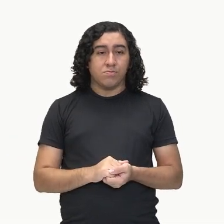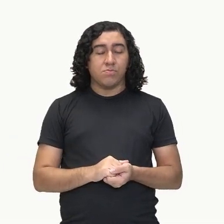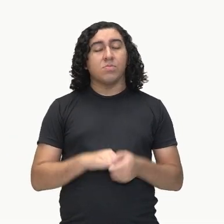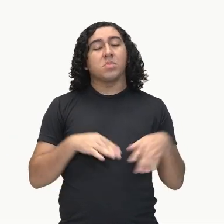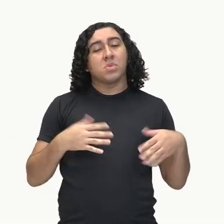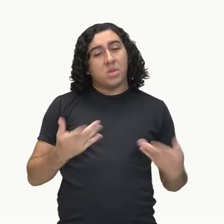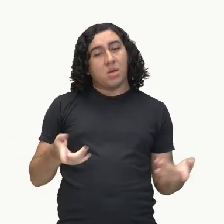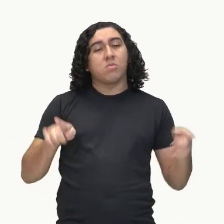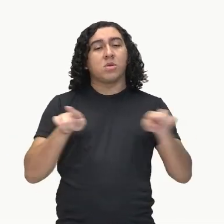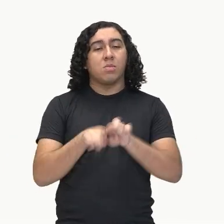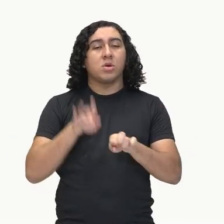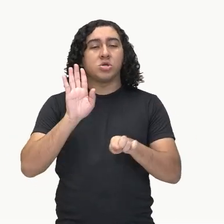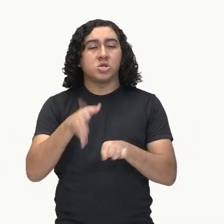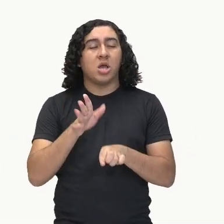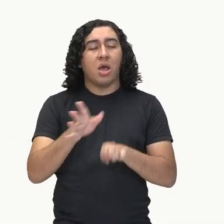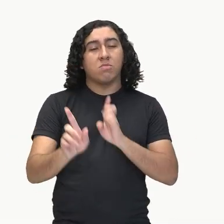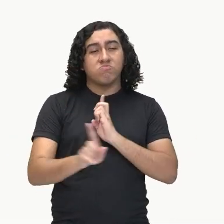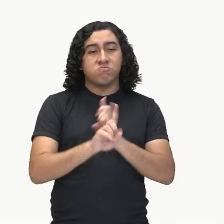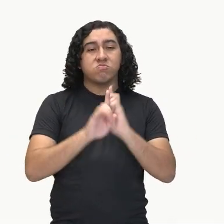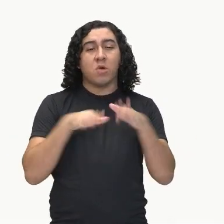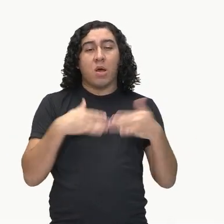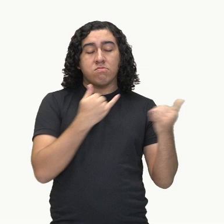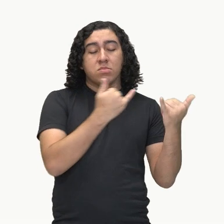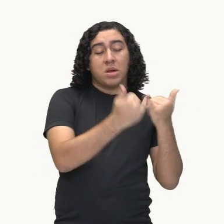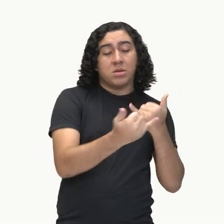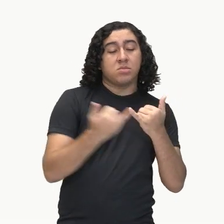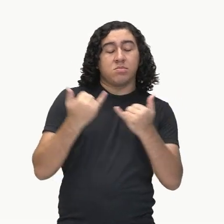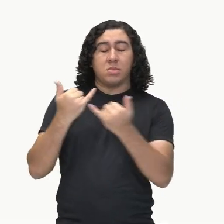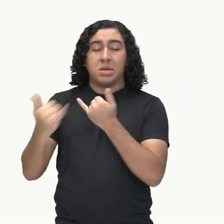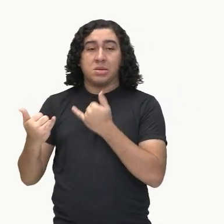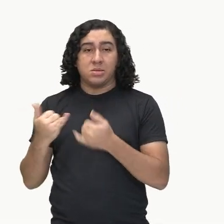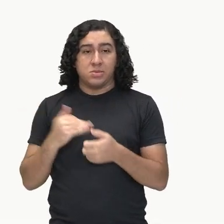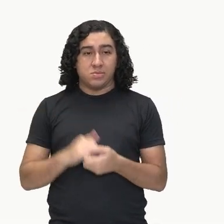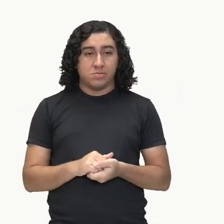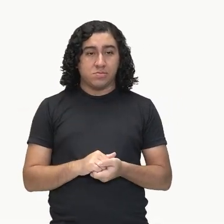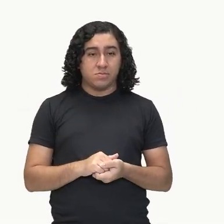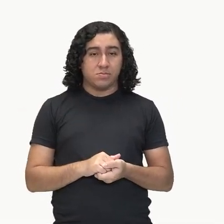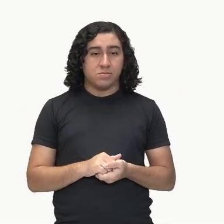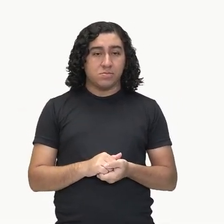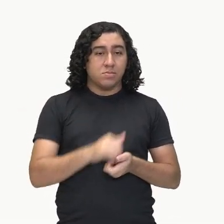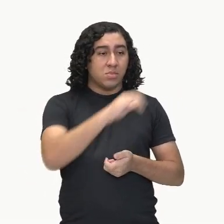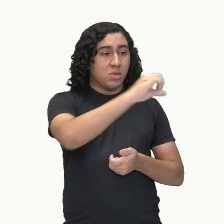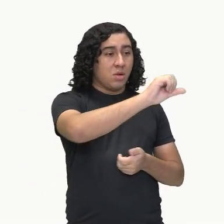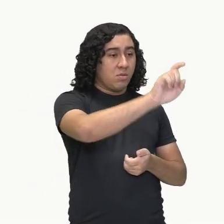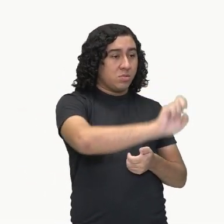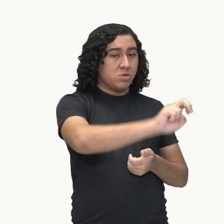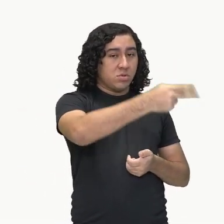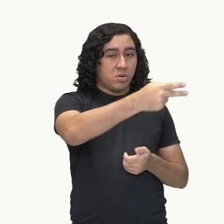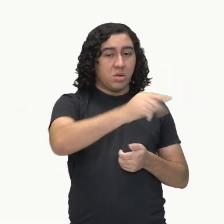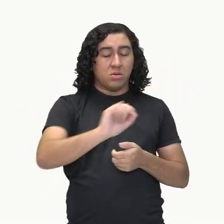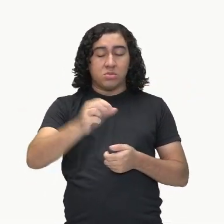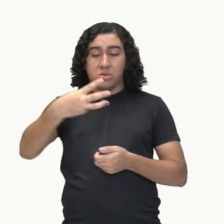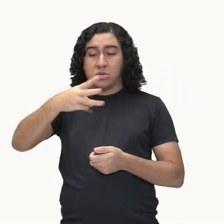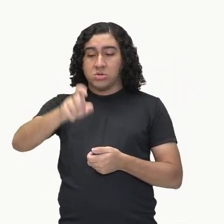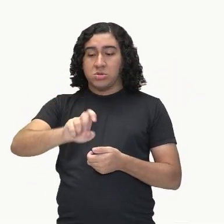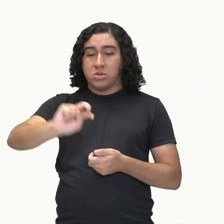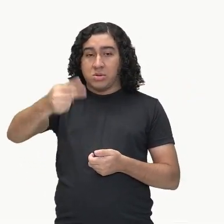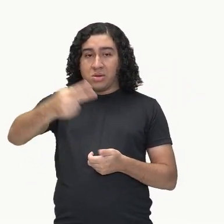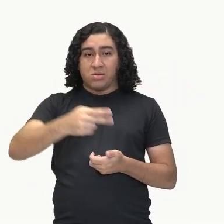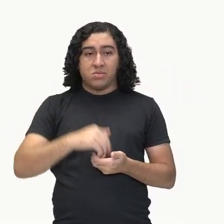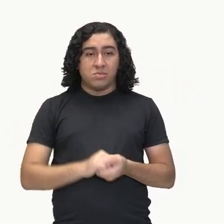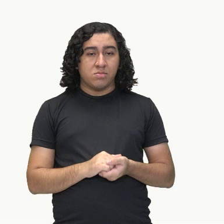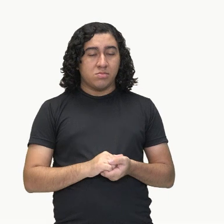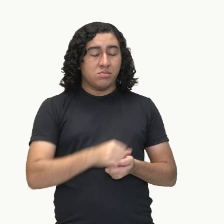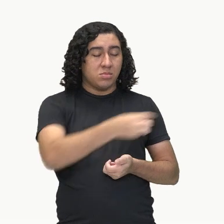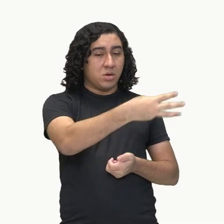já deve ter localizado aí quais são os semelhantes. Semelhante, semelhante,